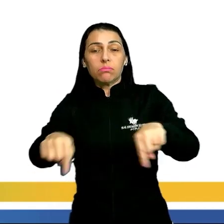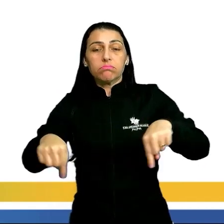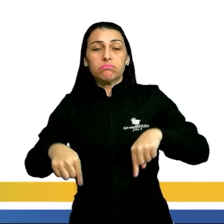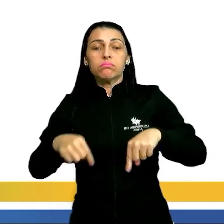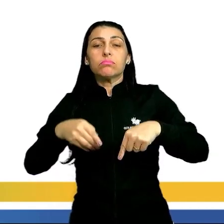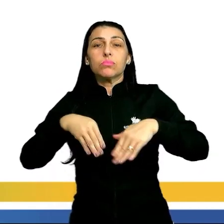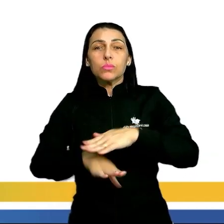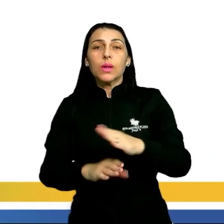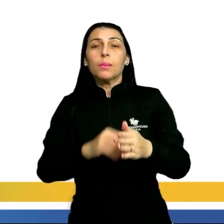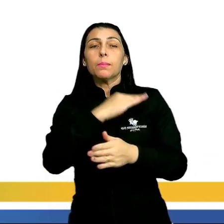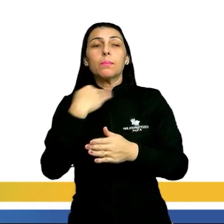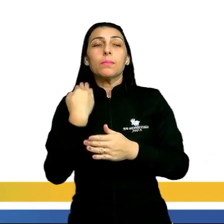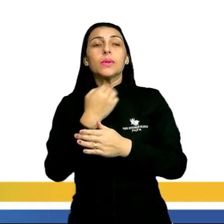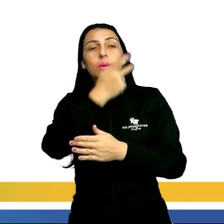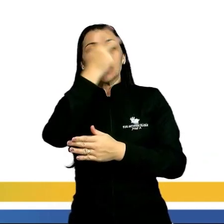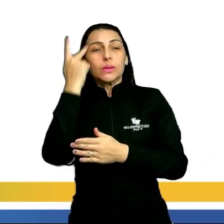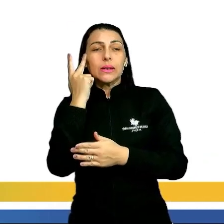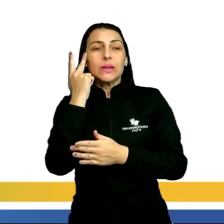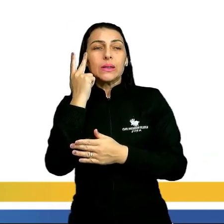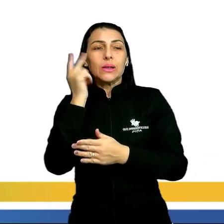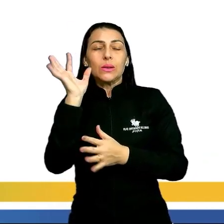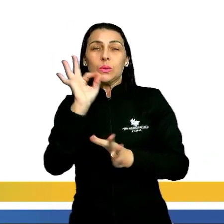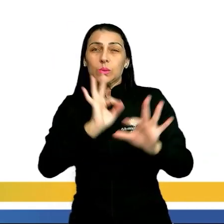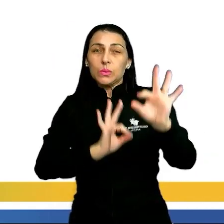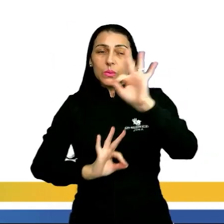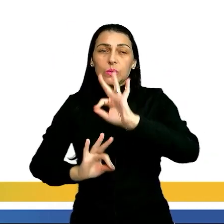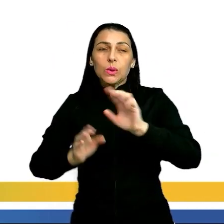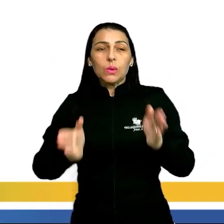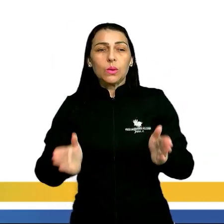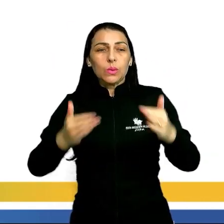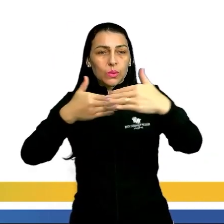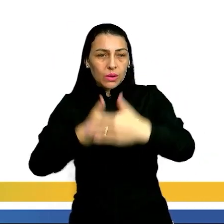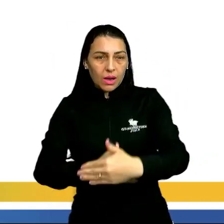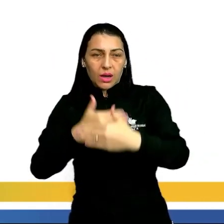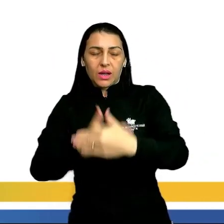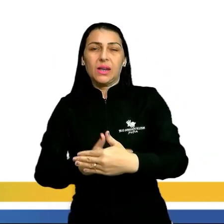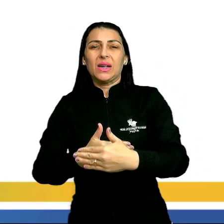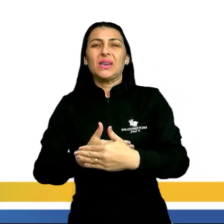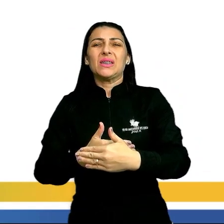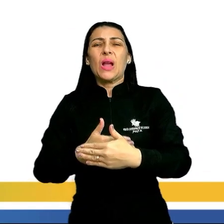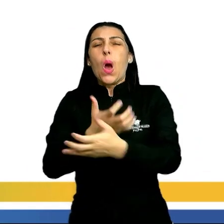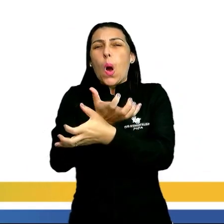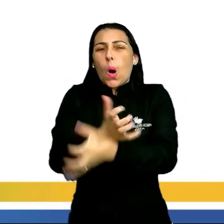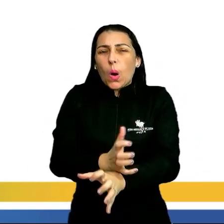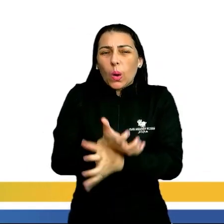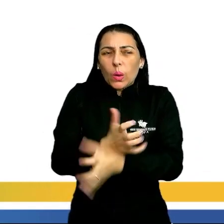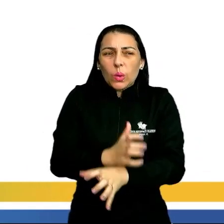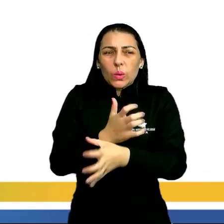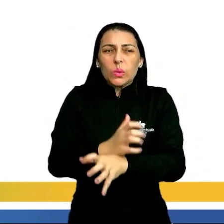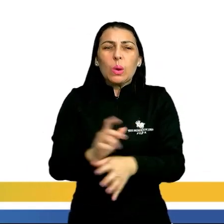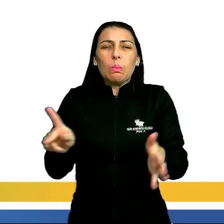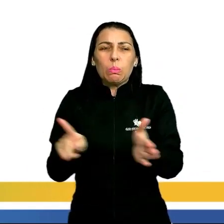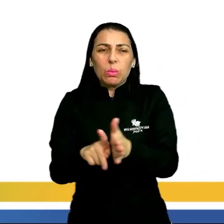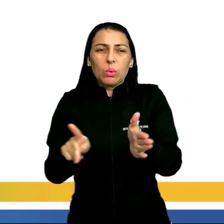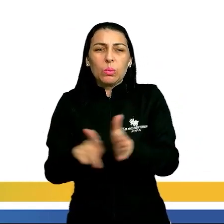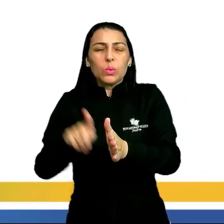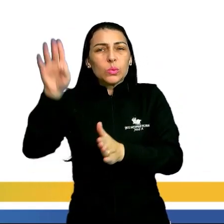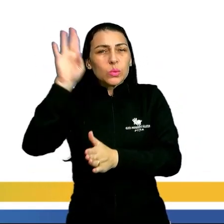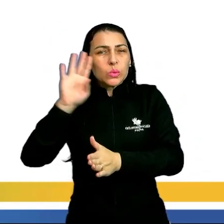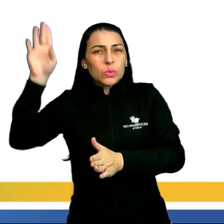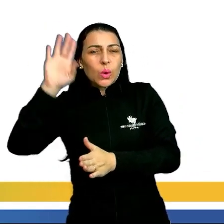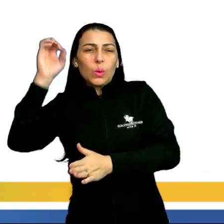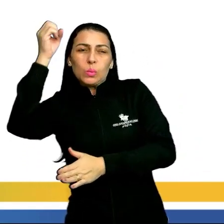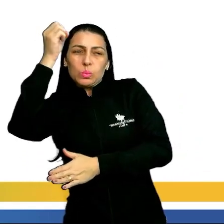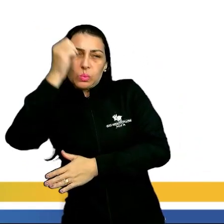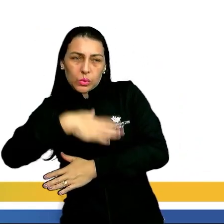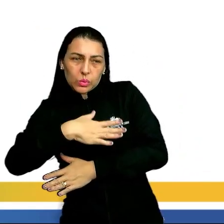nele inclusas cinzas, caixas cranianas, cartilagens, oriundas, como os sonhos